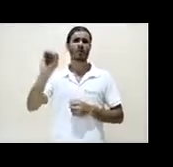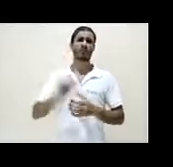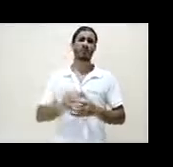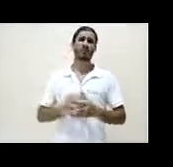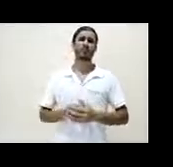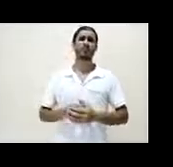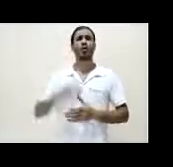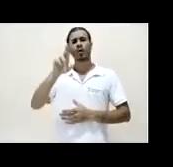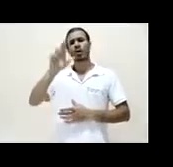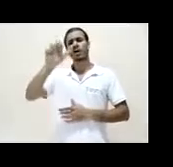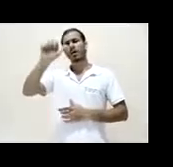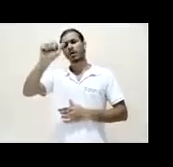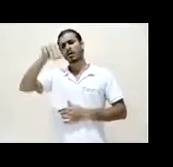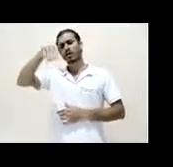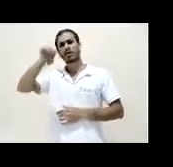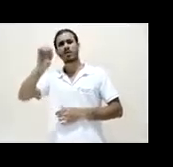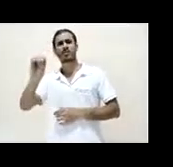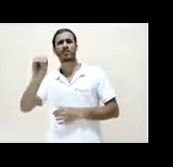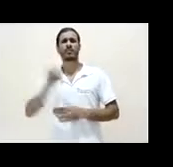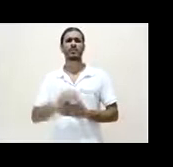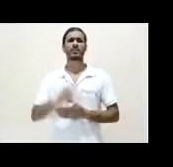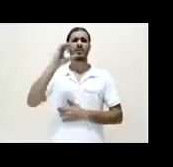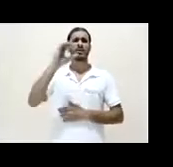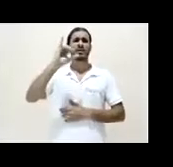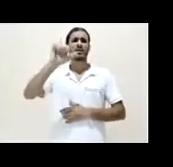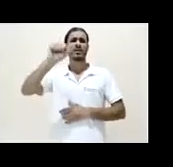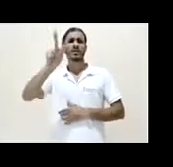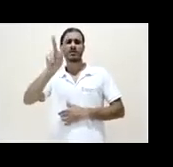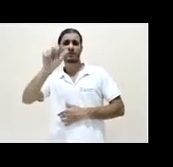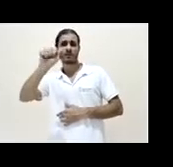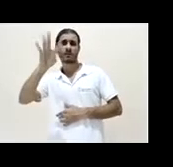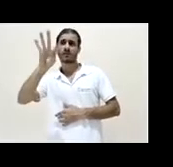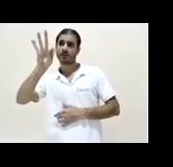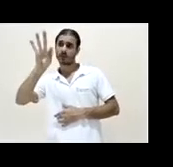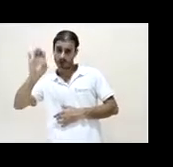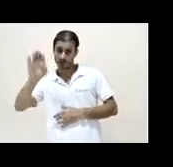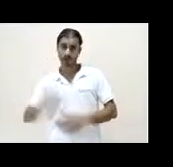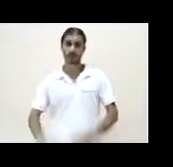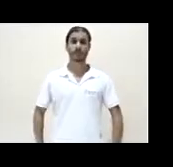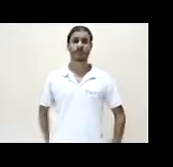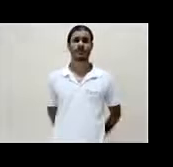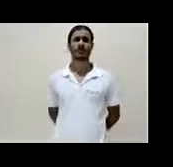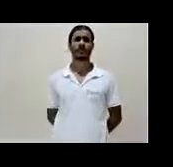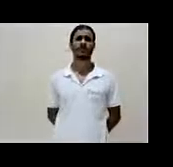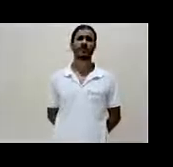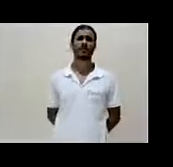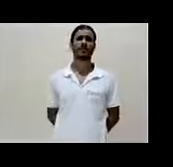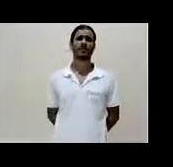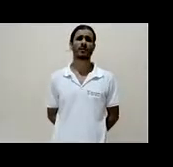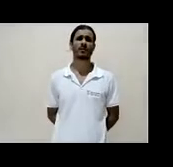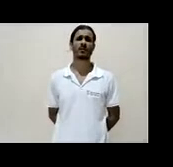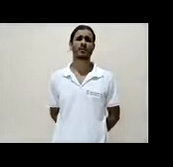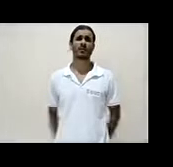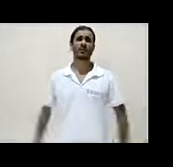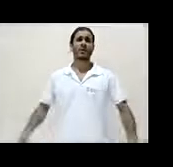unilateral. E na avaliação diagnóstica, né, a gente vai trabalhar ali com as pesquisas de Pernod e Lucchesi.